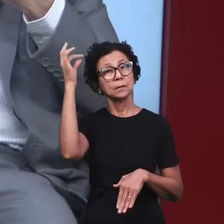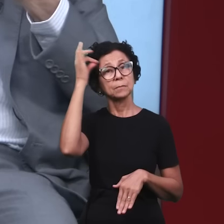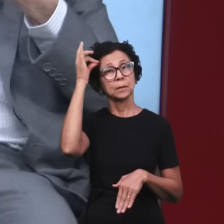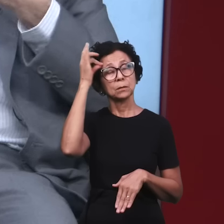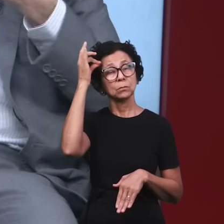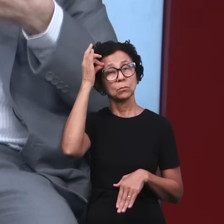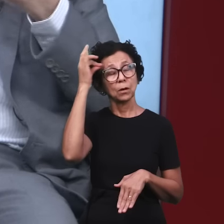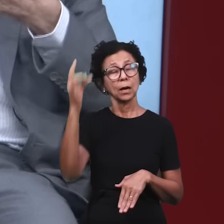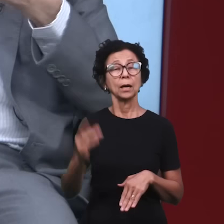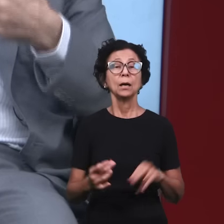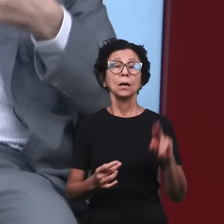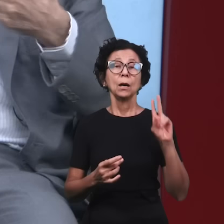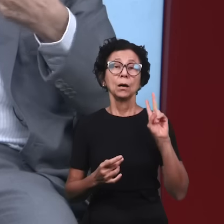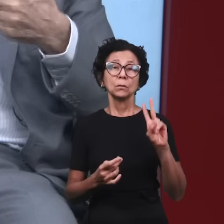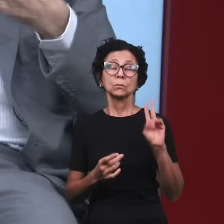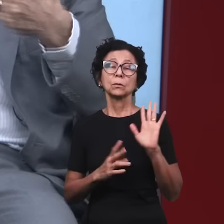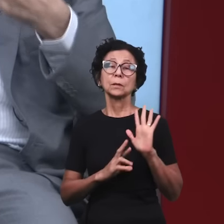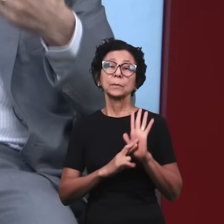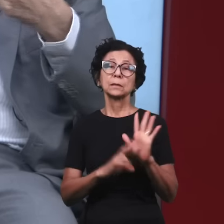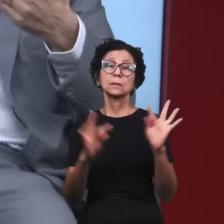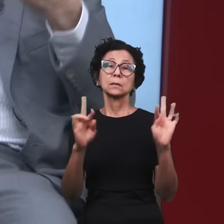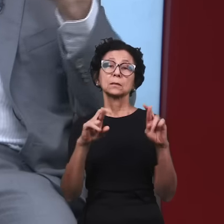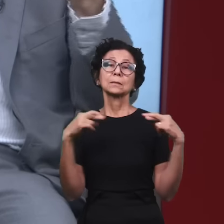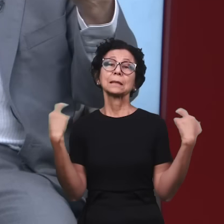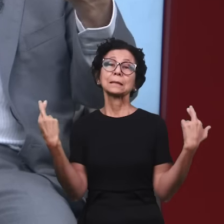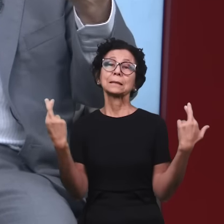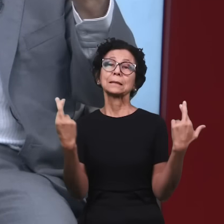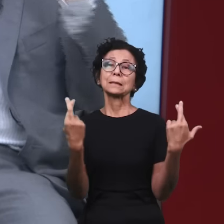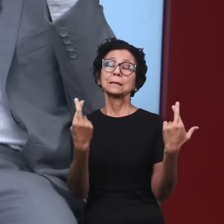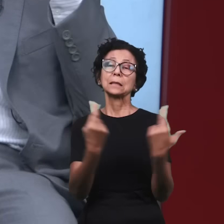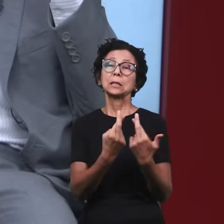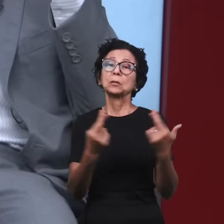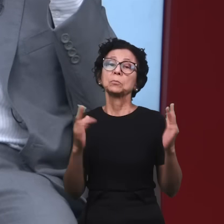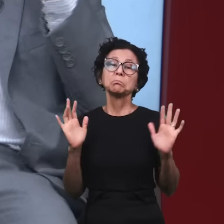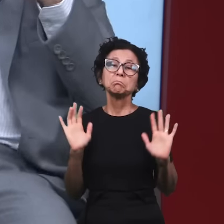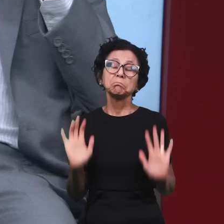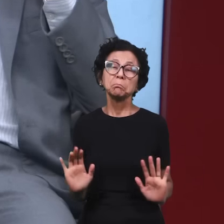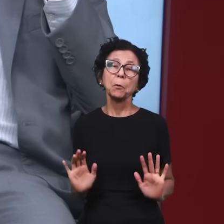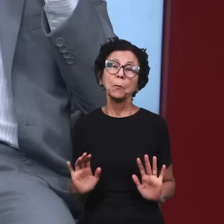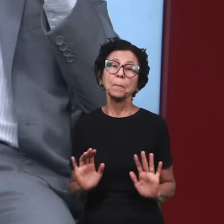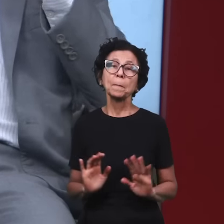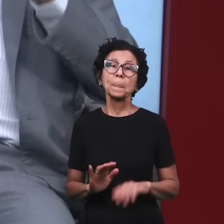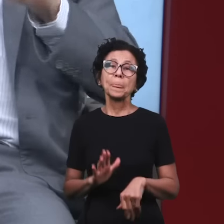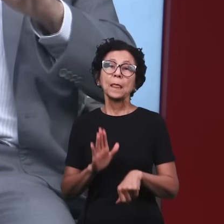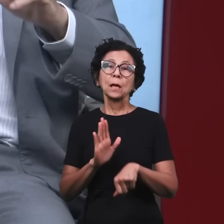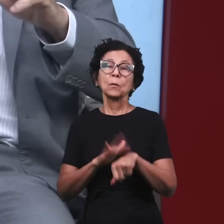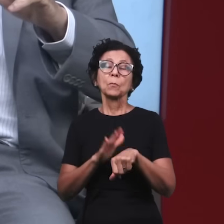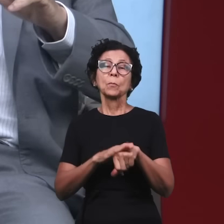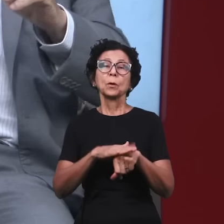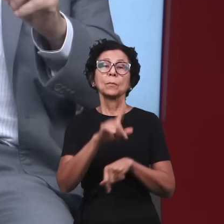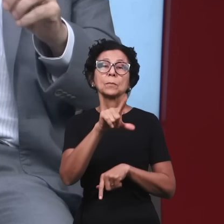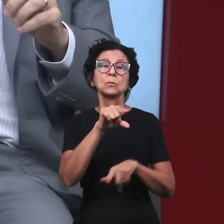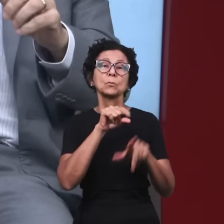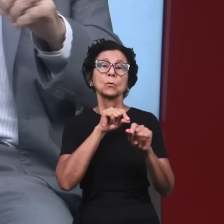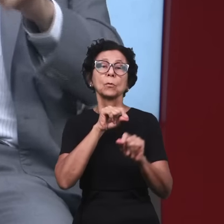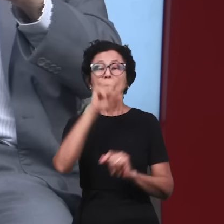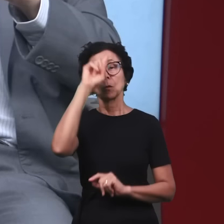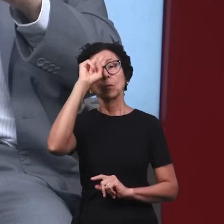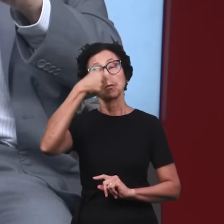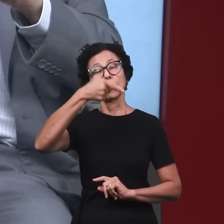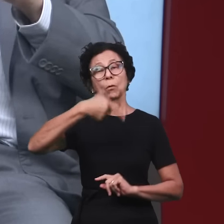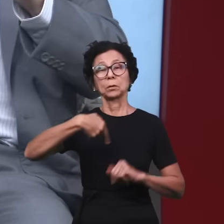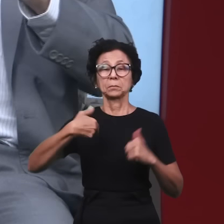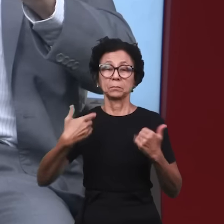por sua própria escolha ou por sua própria ordenação. Doravante, os representantes das tribos